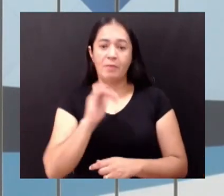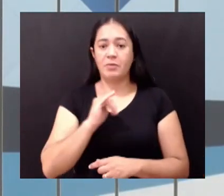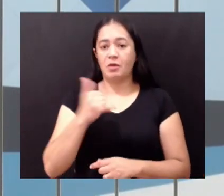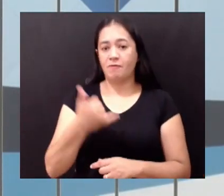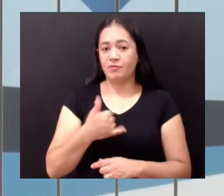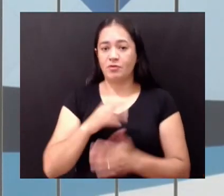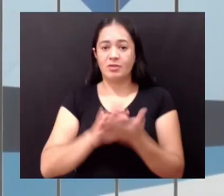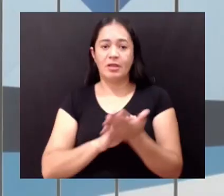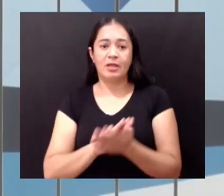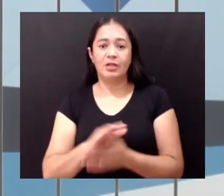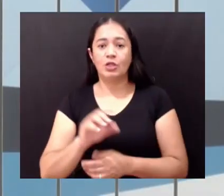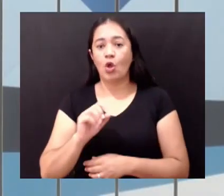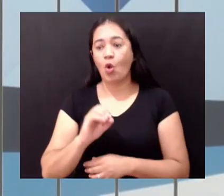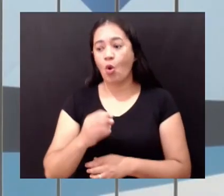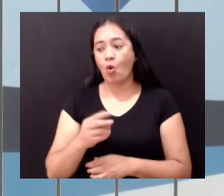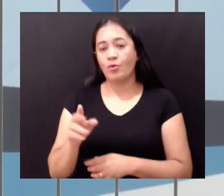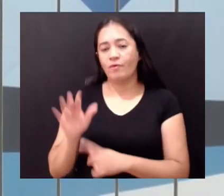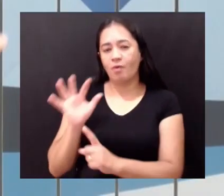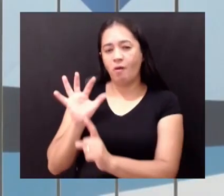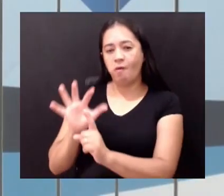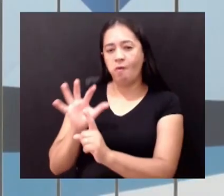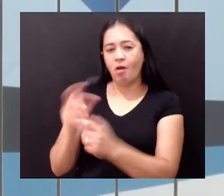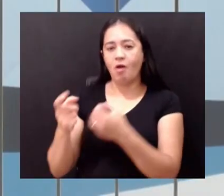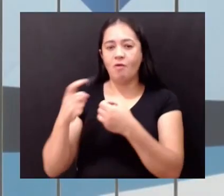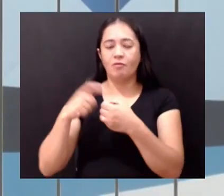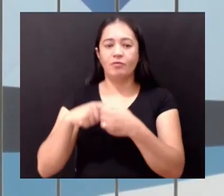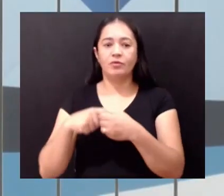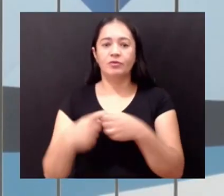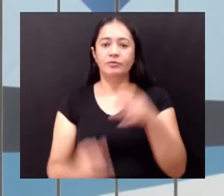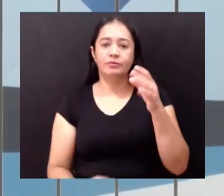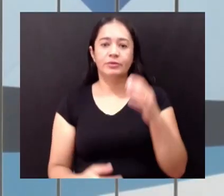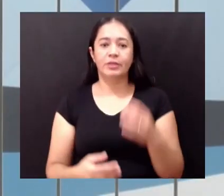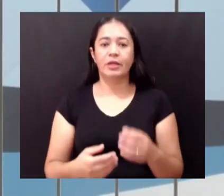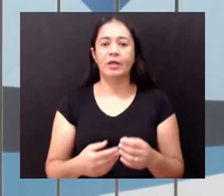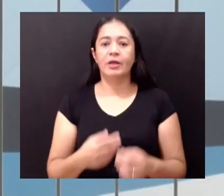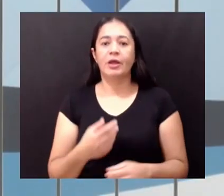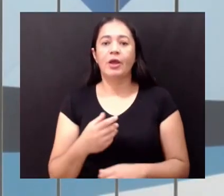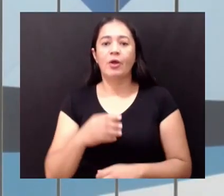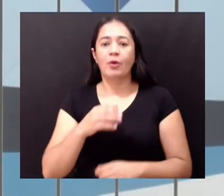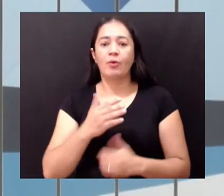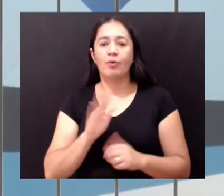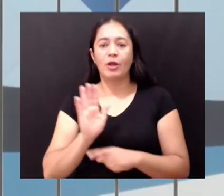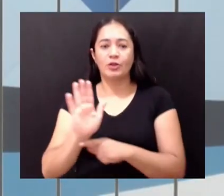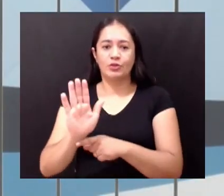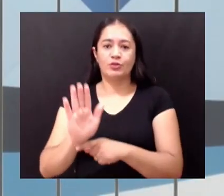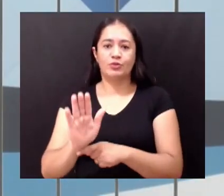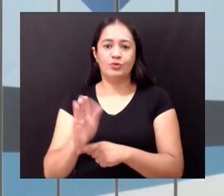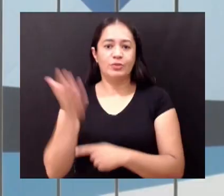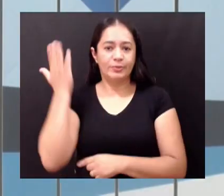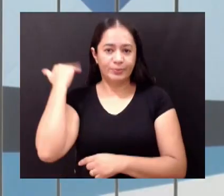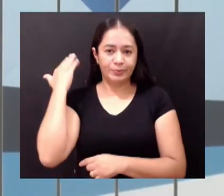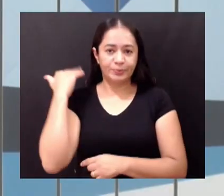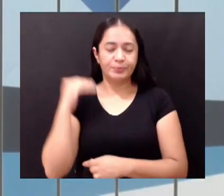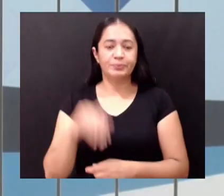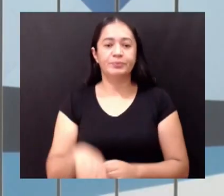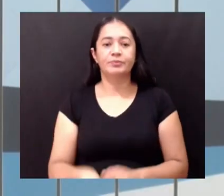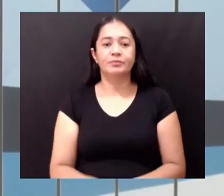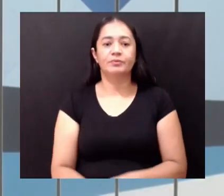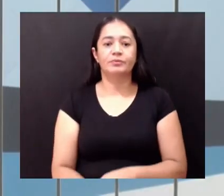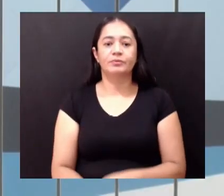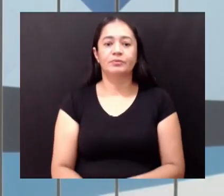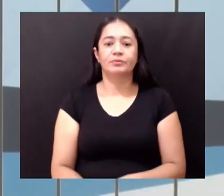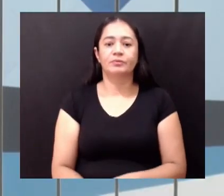coagido, né, a voltar com os mesmos benefícios e com a mesma remuneração que ele tinha antes, né? Sabe que tem um movimento